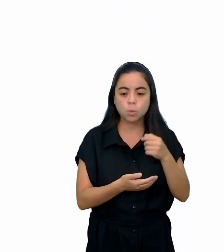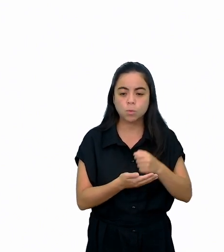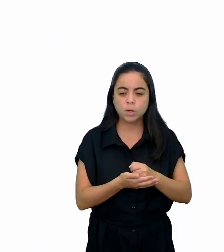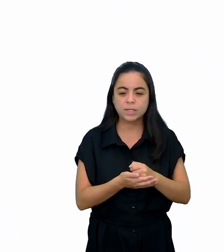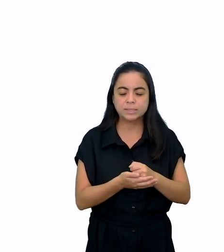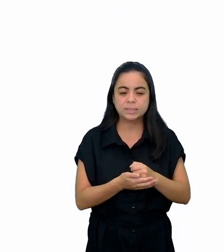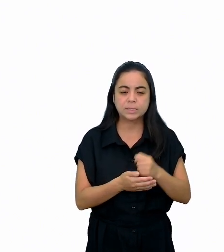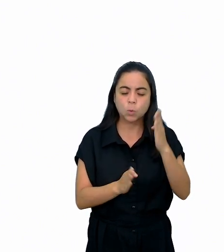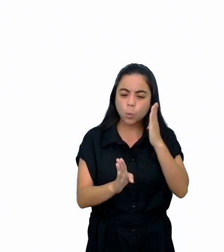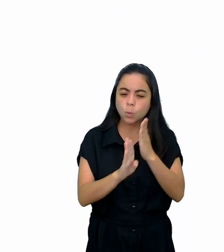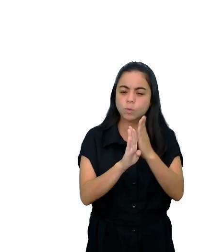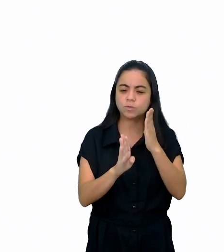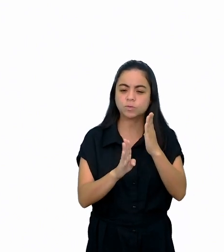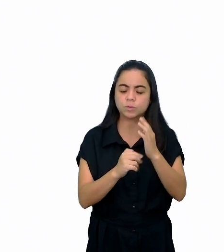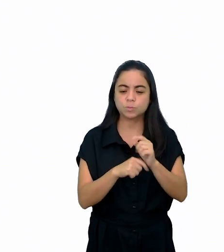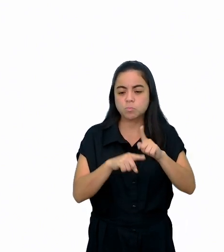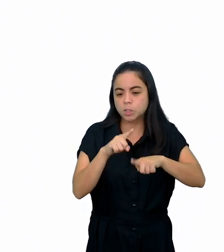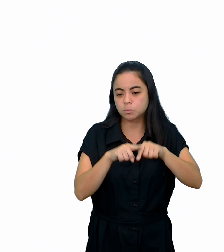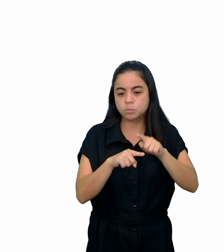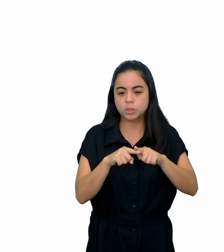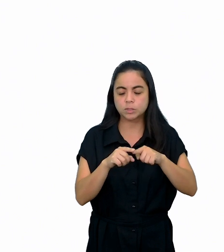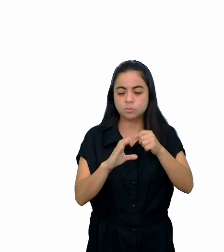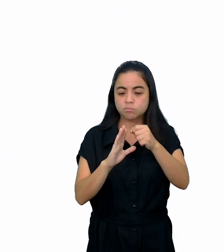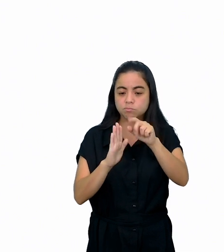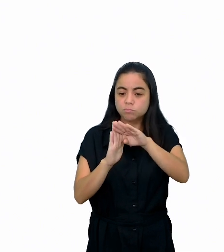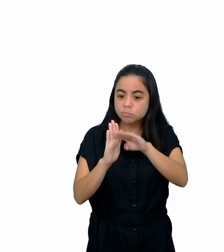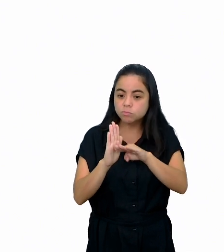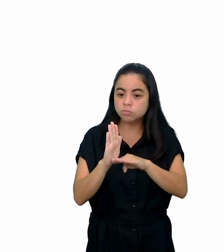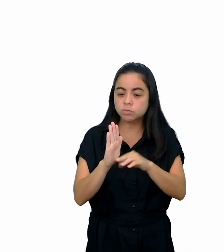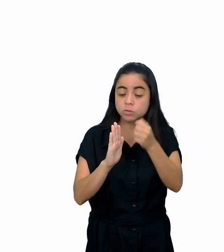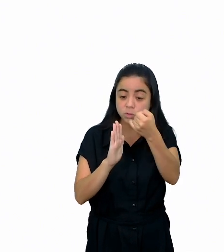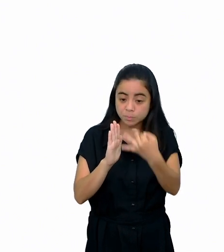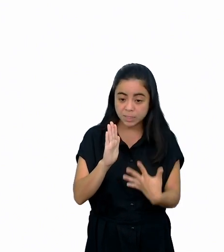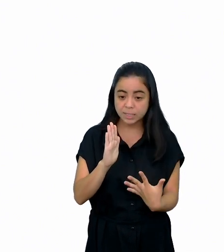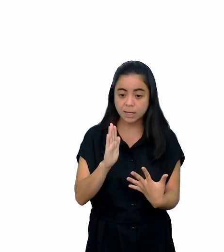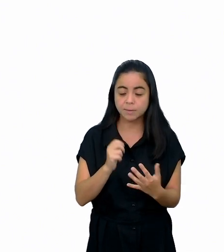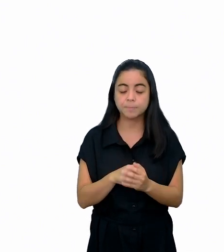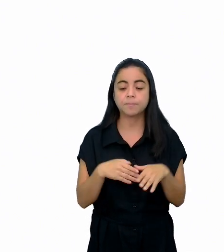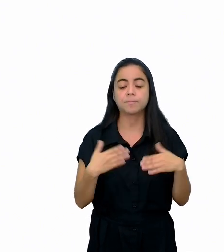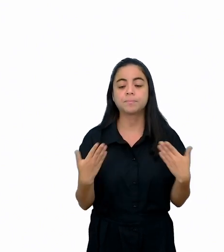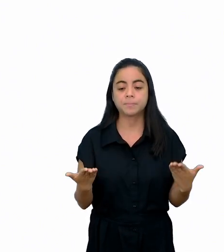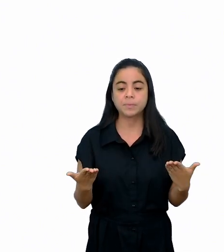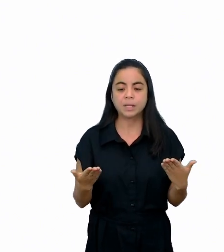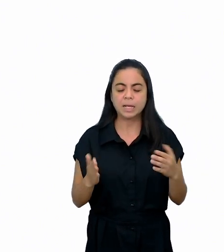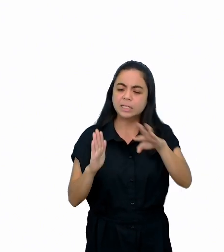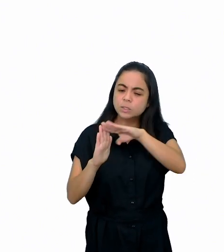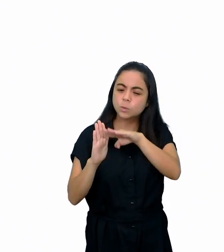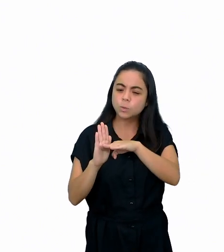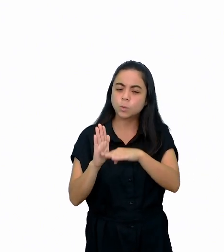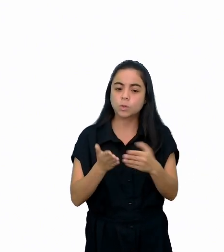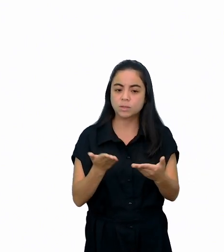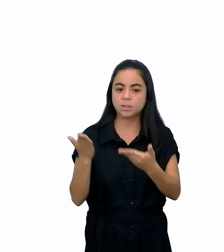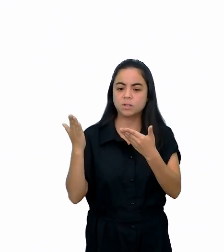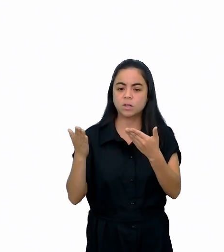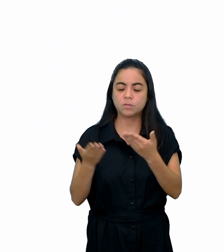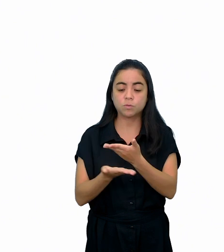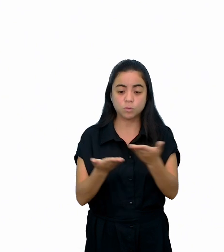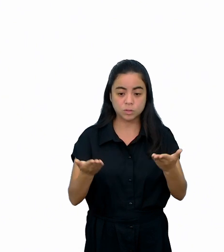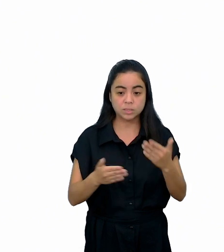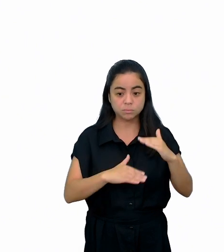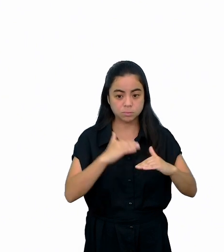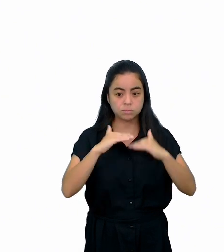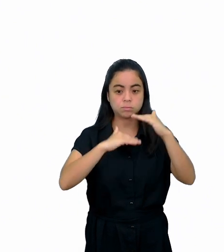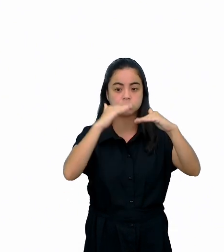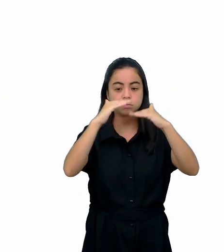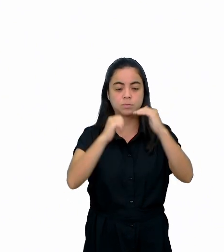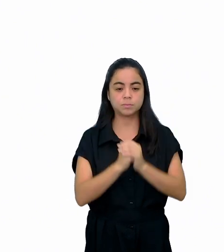conseguem identificar as propriedades, né? Então, esse aí é o nosso roteiro para que vocês desenvolvam.